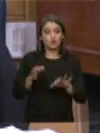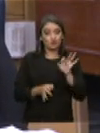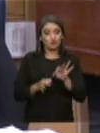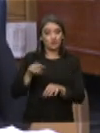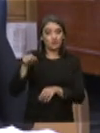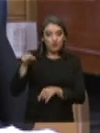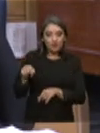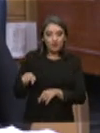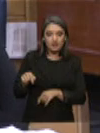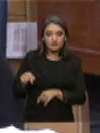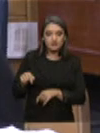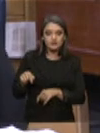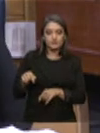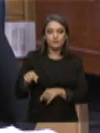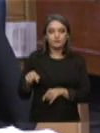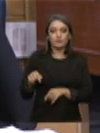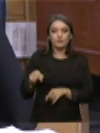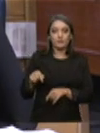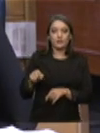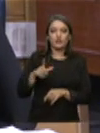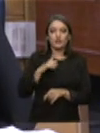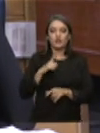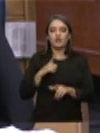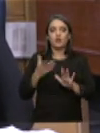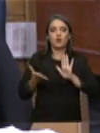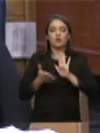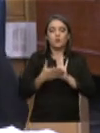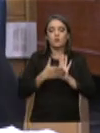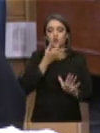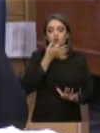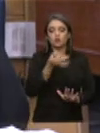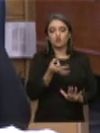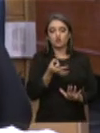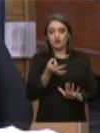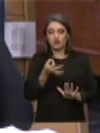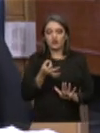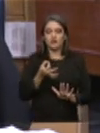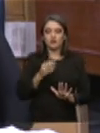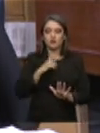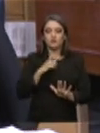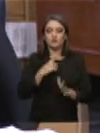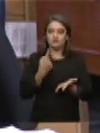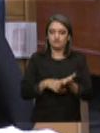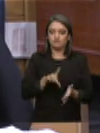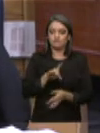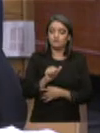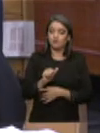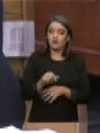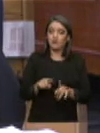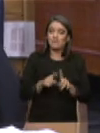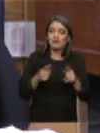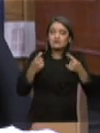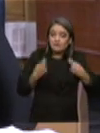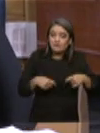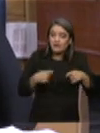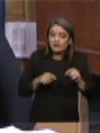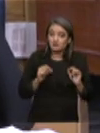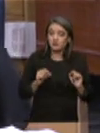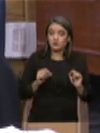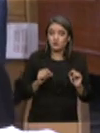julgamento, que é, na verdade, onde eu estou propondo a modulação. Eu estou propondo a modulação, mas é preciso que fique